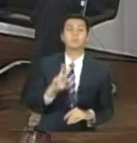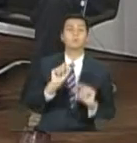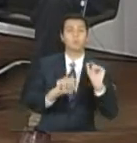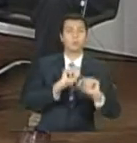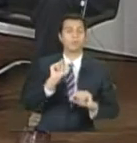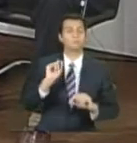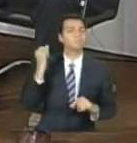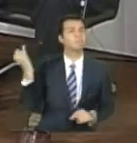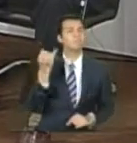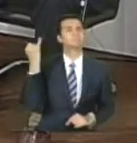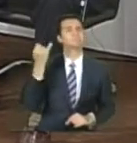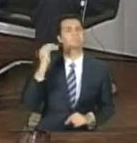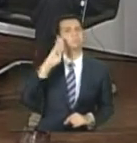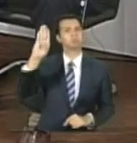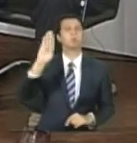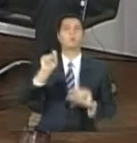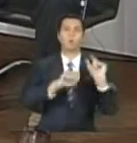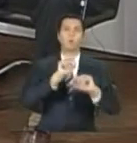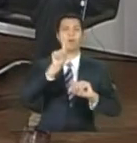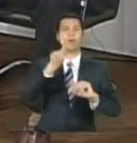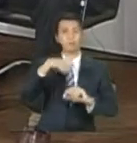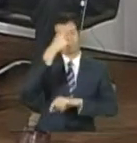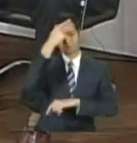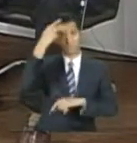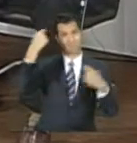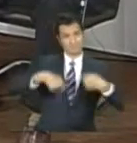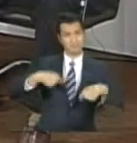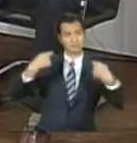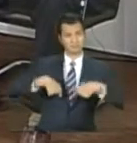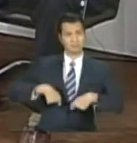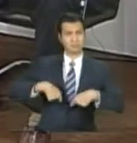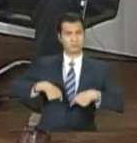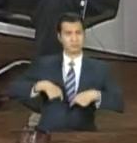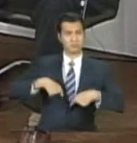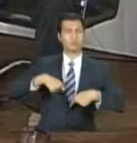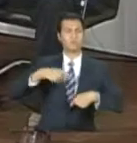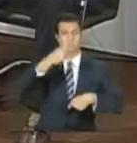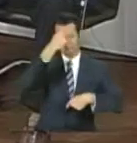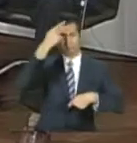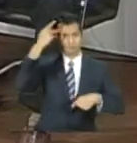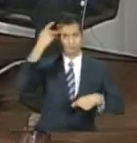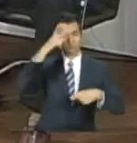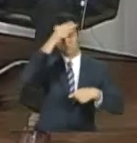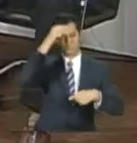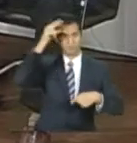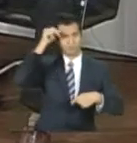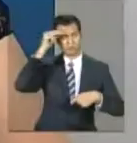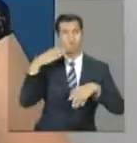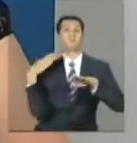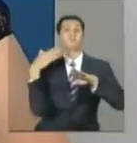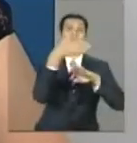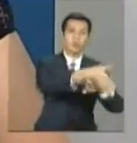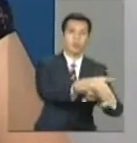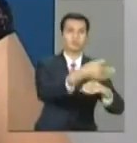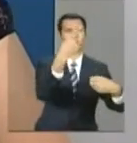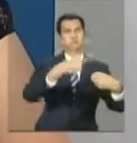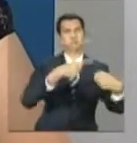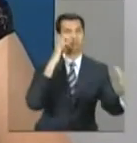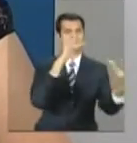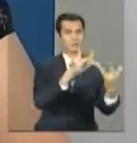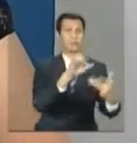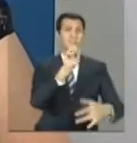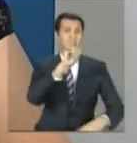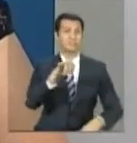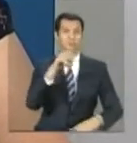família. Então, somente a partir do momento em que ele tenta buscar essa família e não a encontra, e